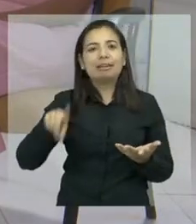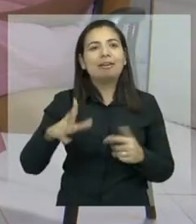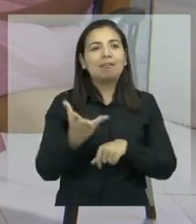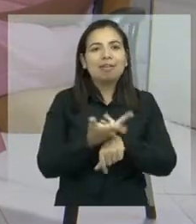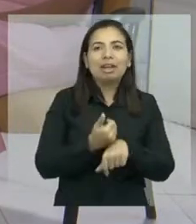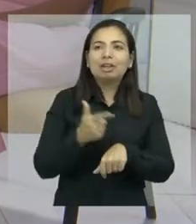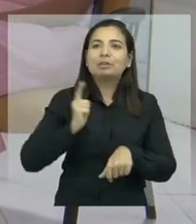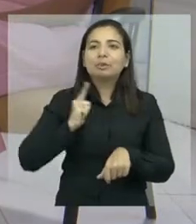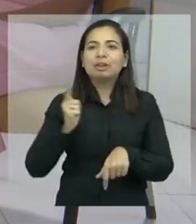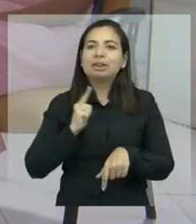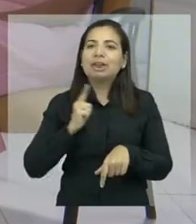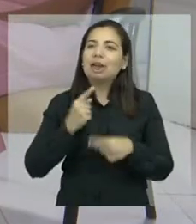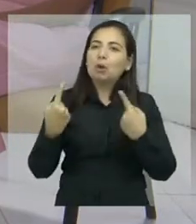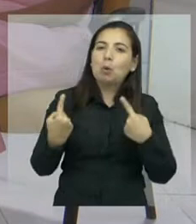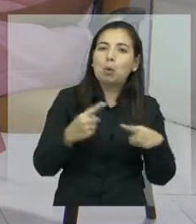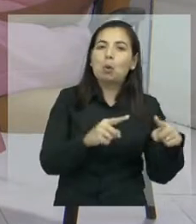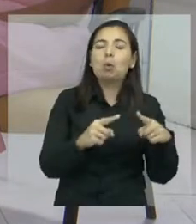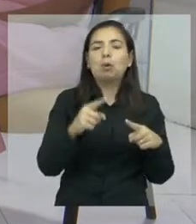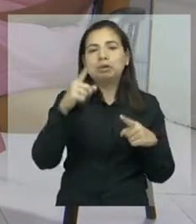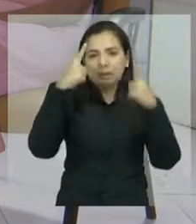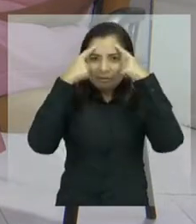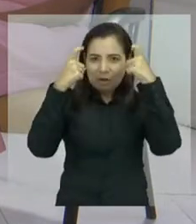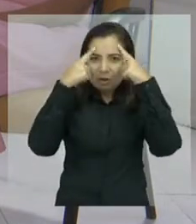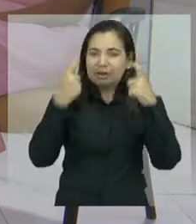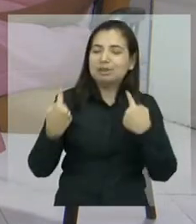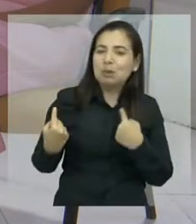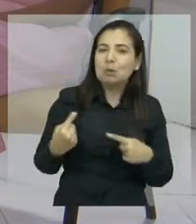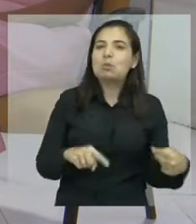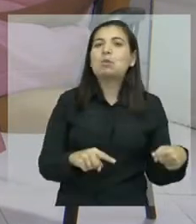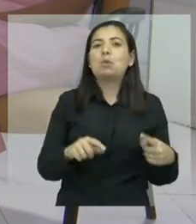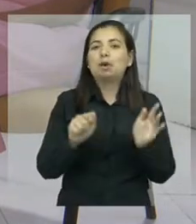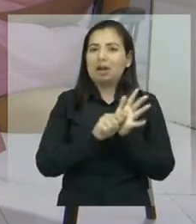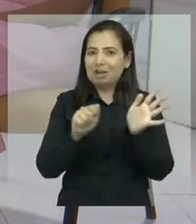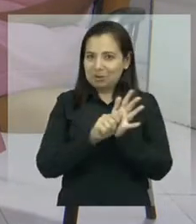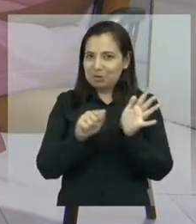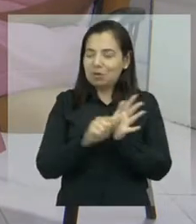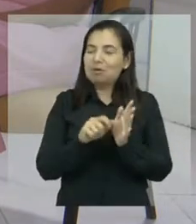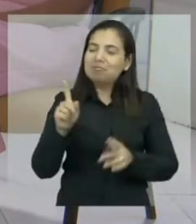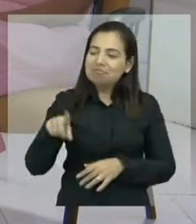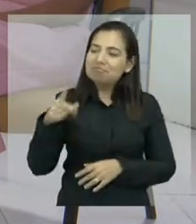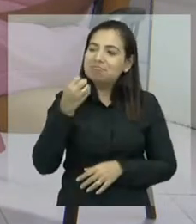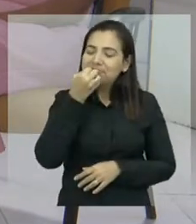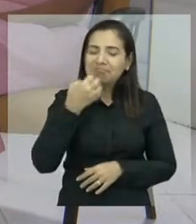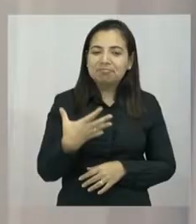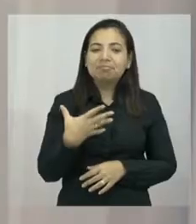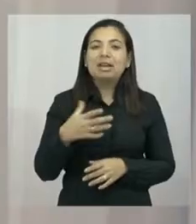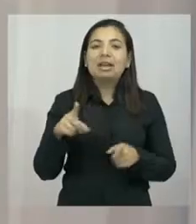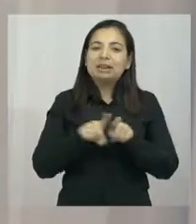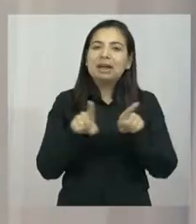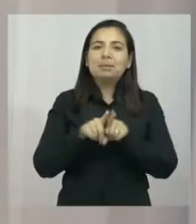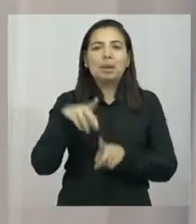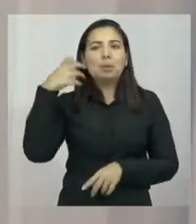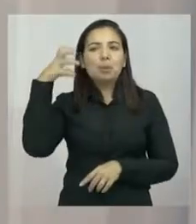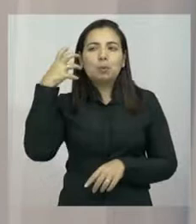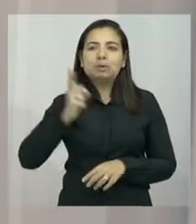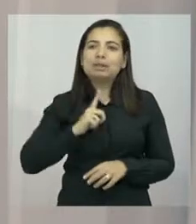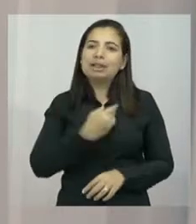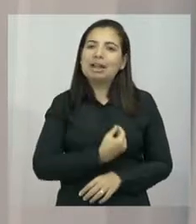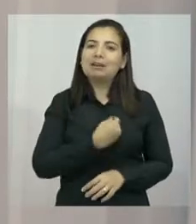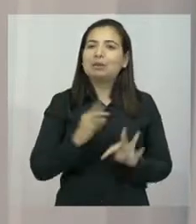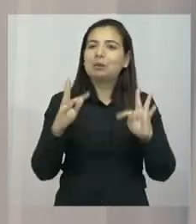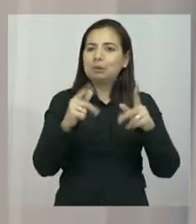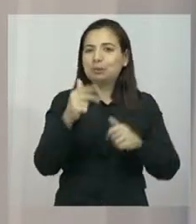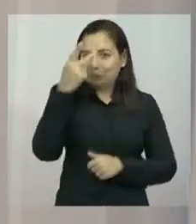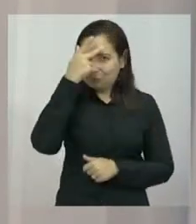violência e também na parte de revelar talentos na música. Afinal, a música está na vida de todas as pessoas. Isso,